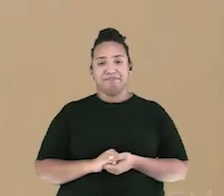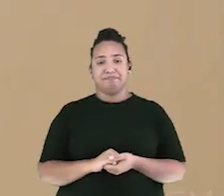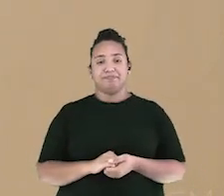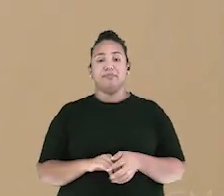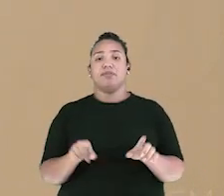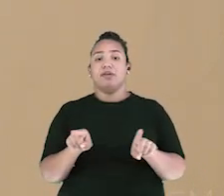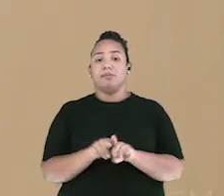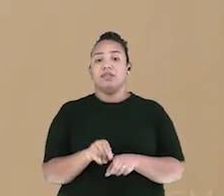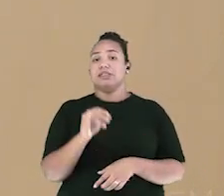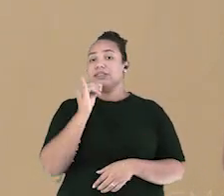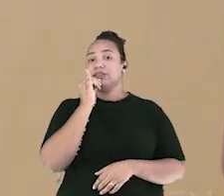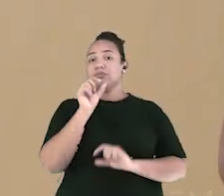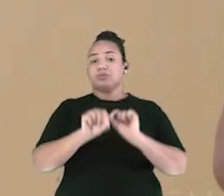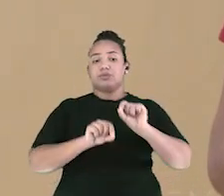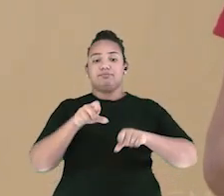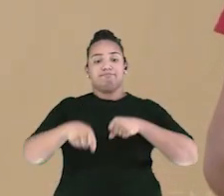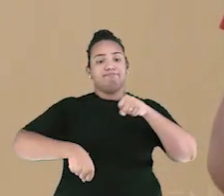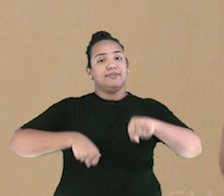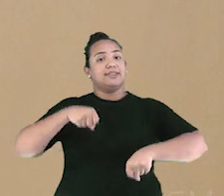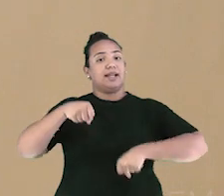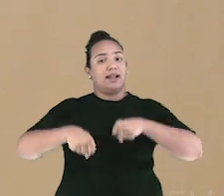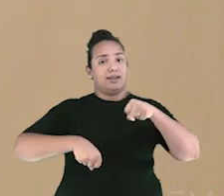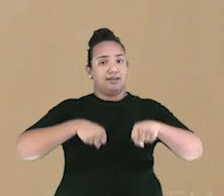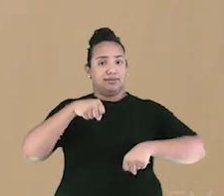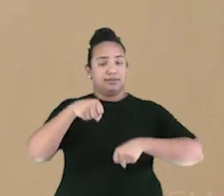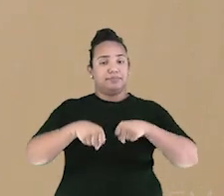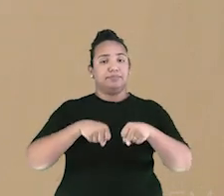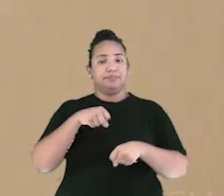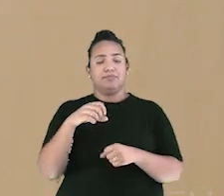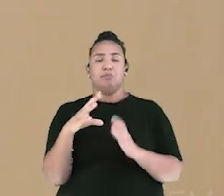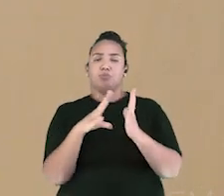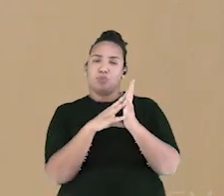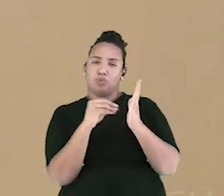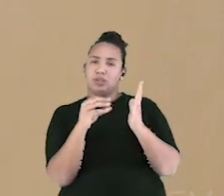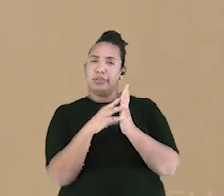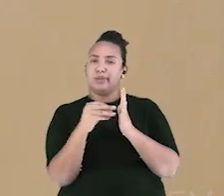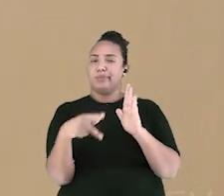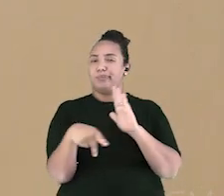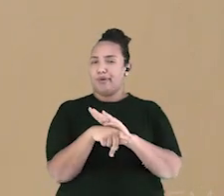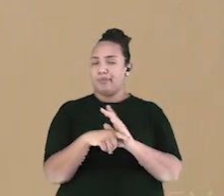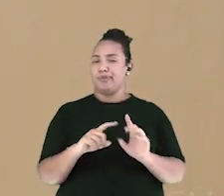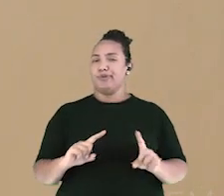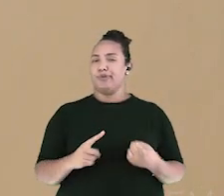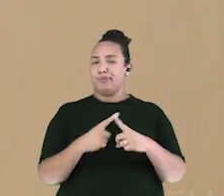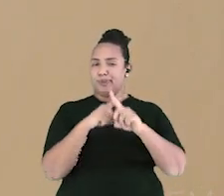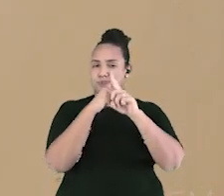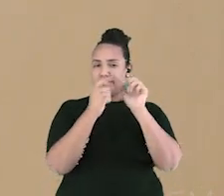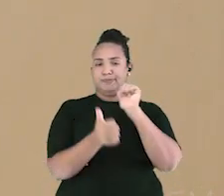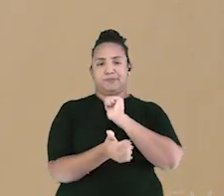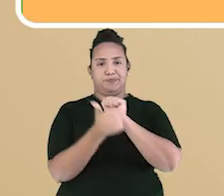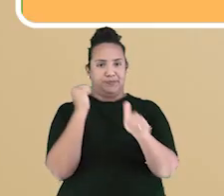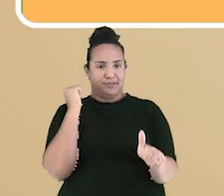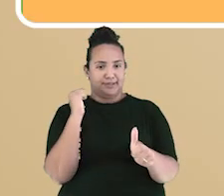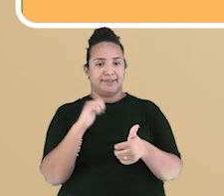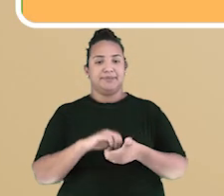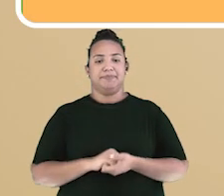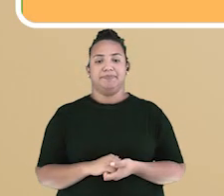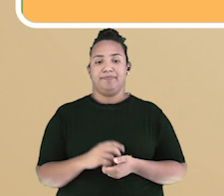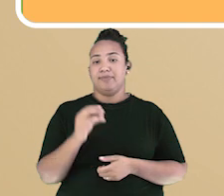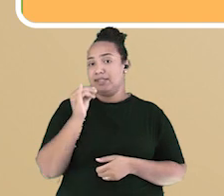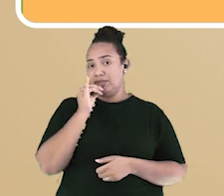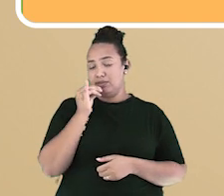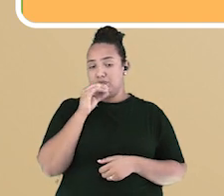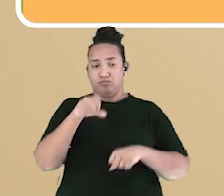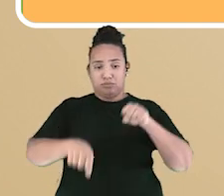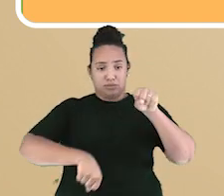Outro exemplo está nas bicicletas. Na verdade, nos modelos que são voltados para competições, para prática esportiva. Uma